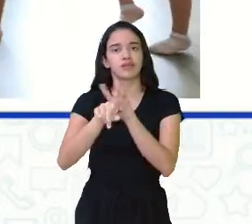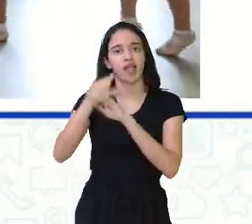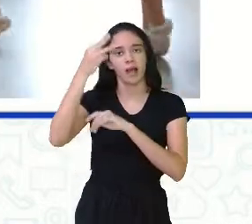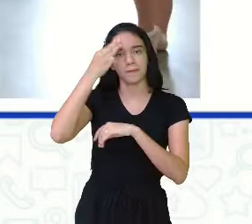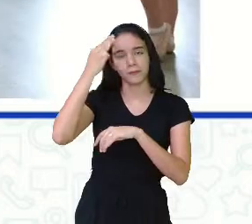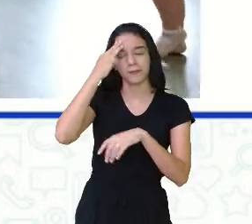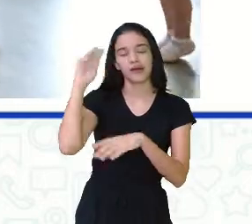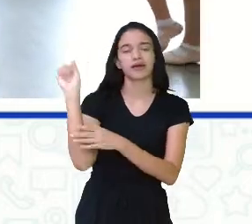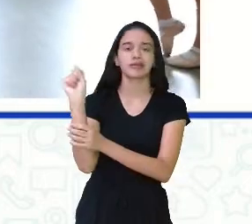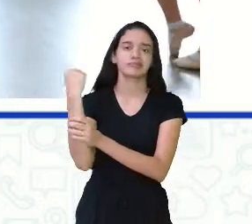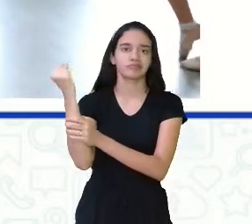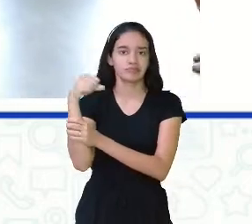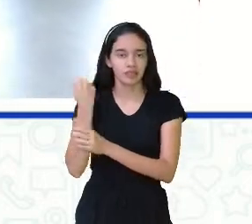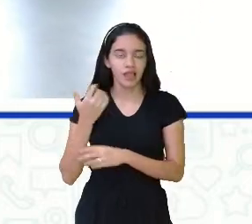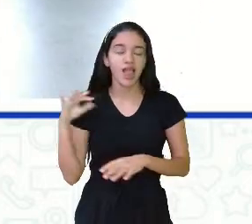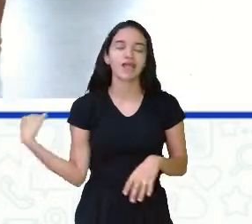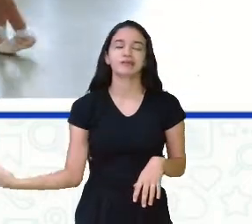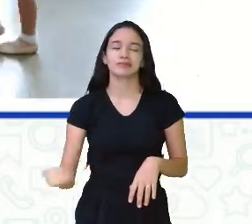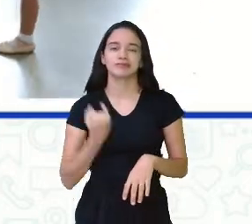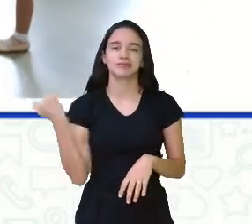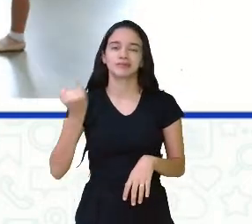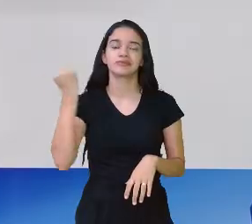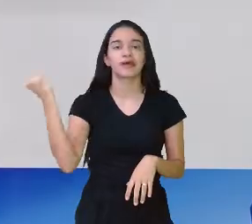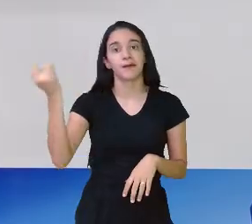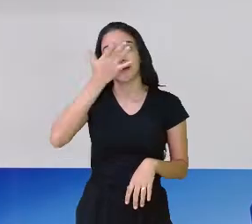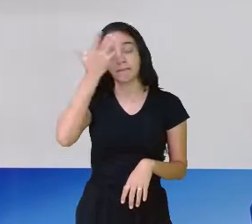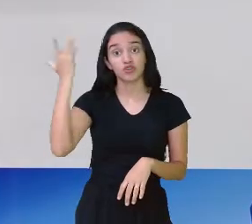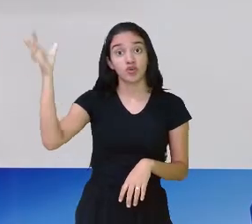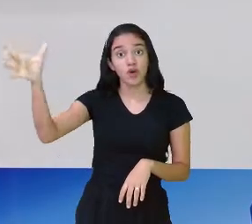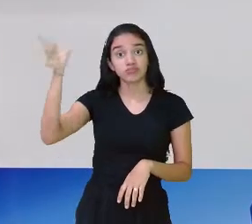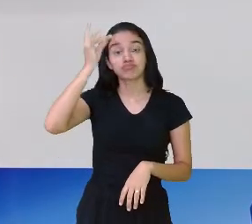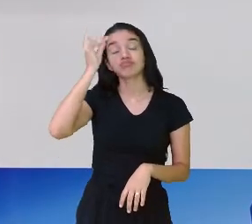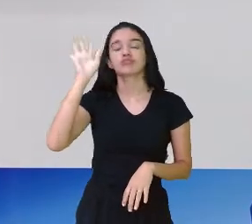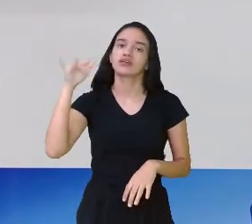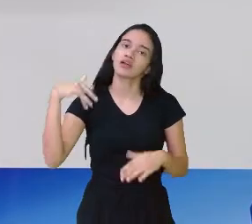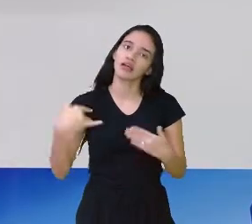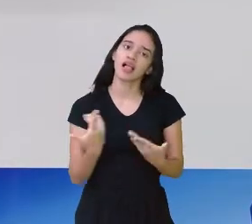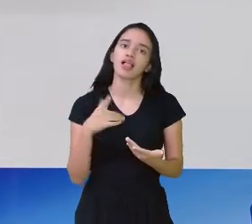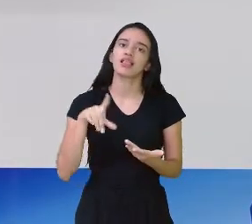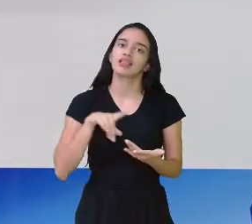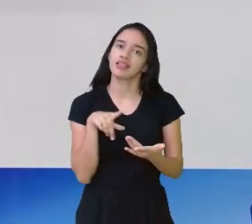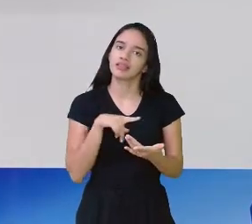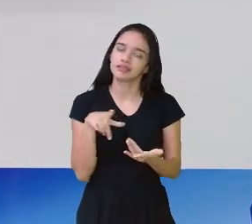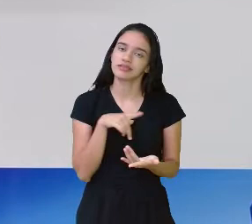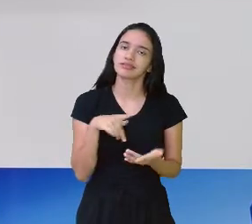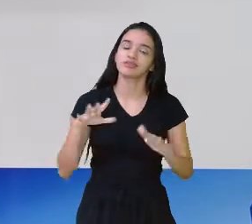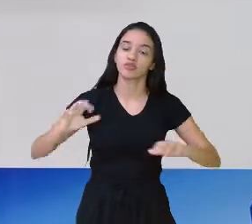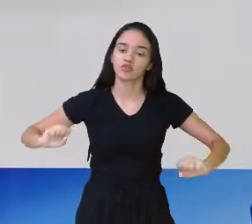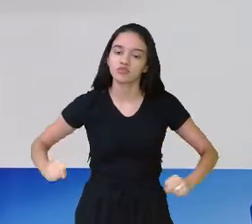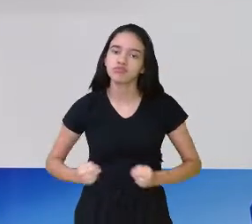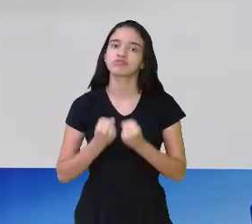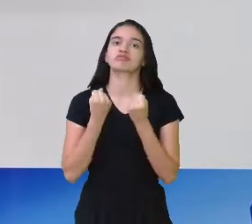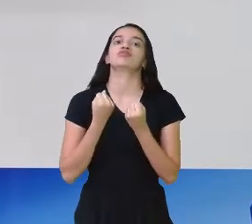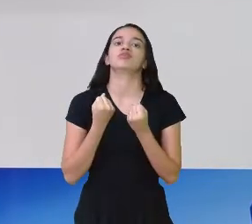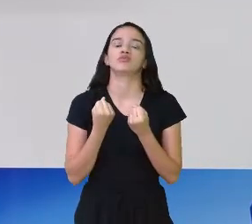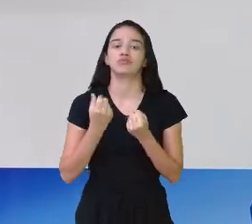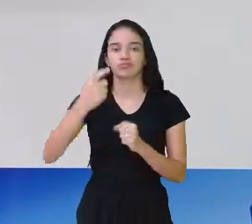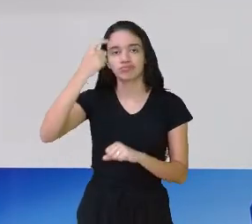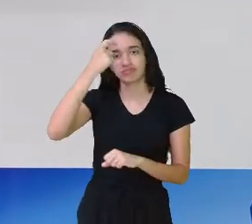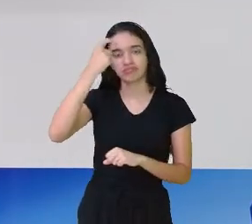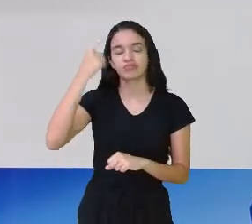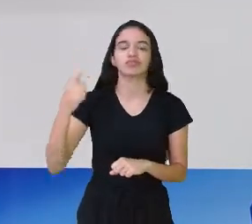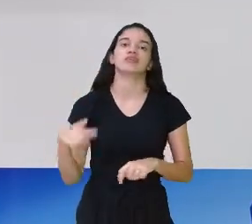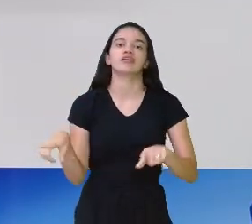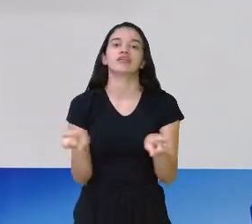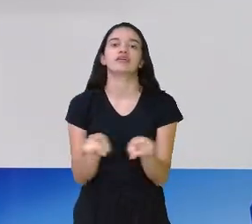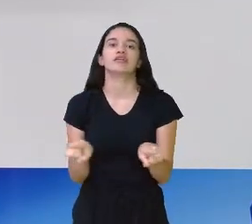isso é muito importante, né? Exato. Porque para a pessoa decorar uma coreografia, né, gente, demanda um esforço cognitivo, né? E